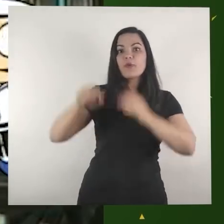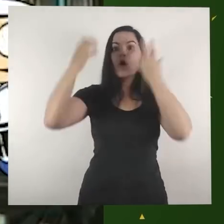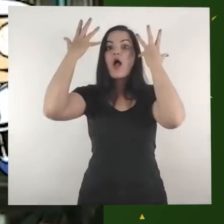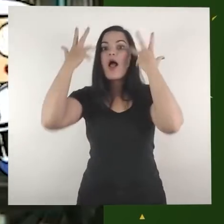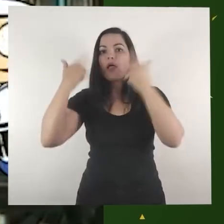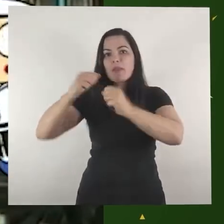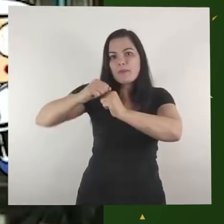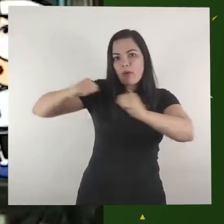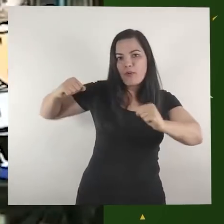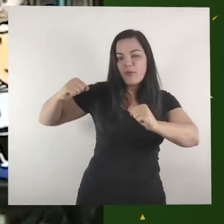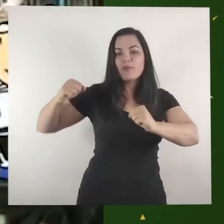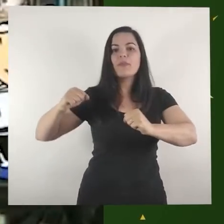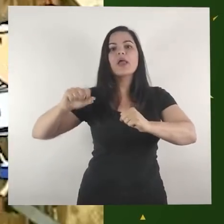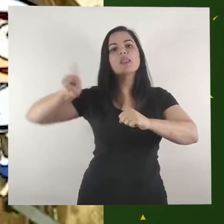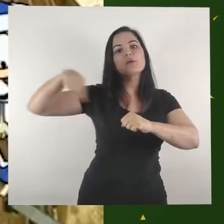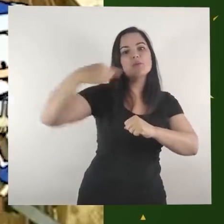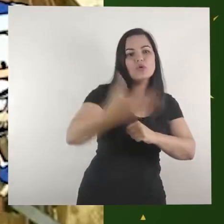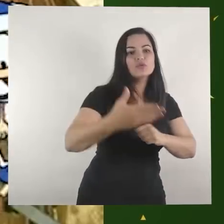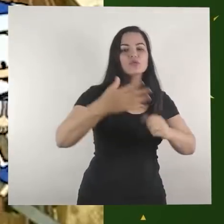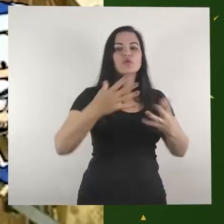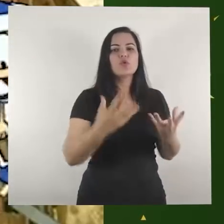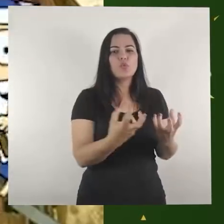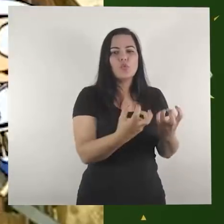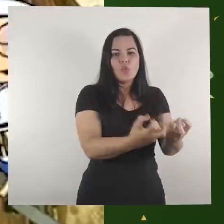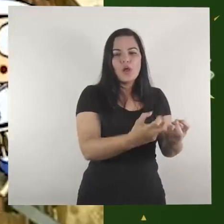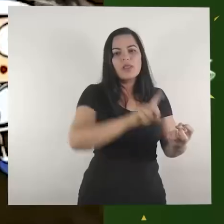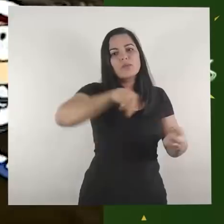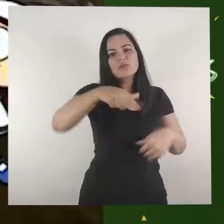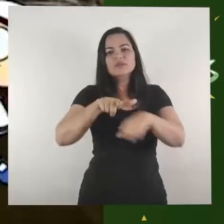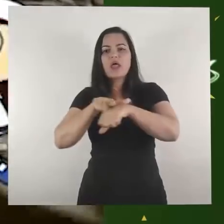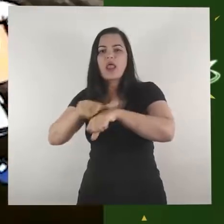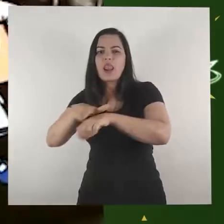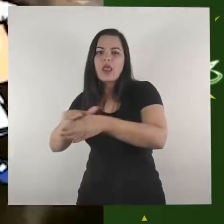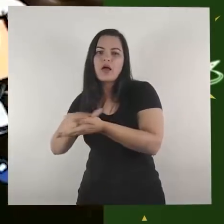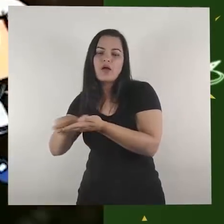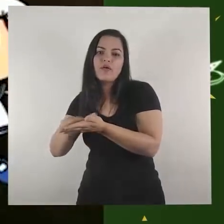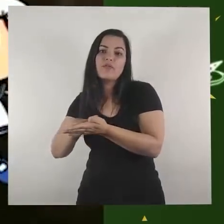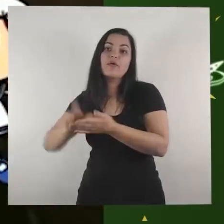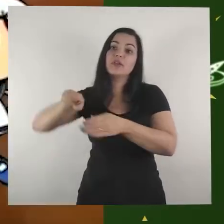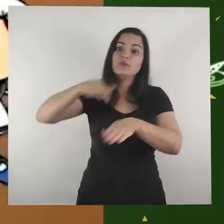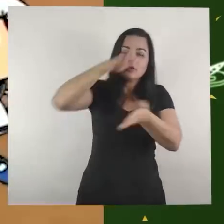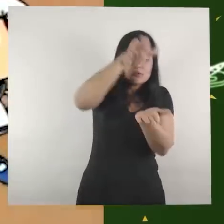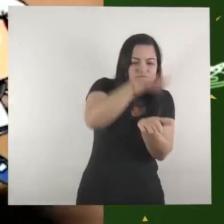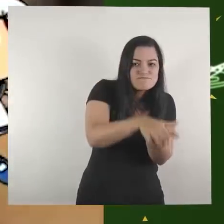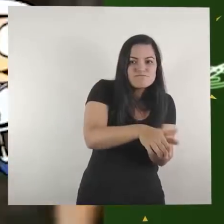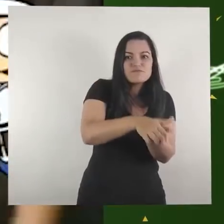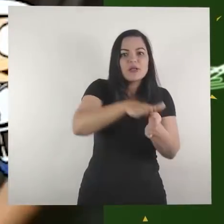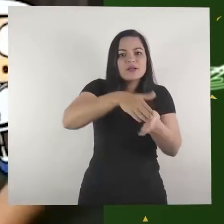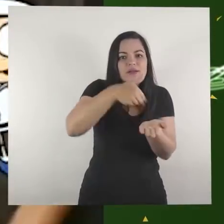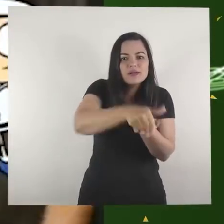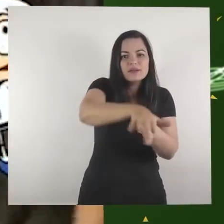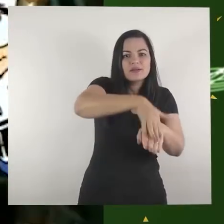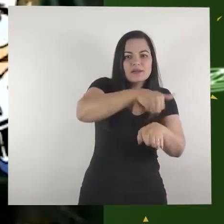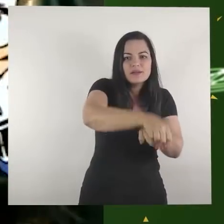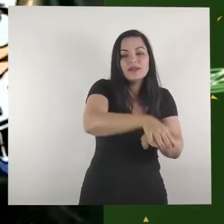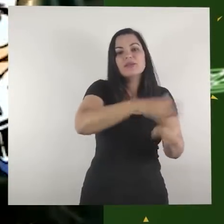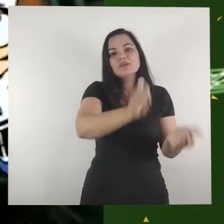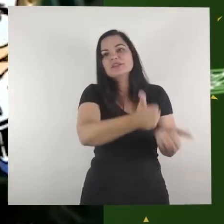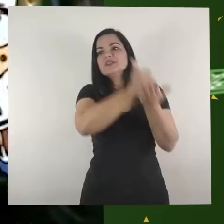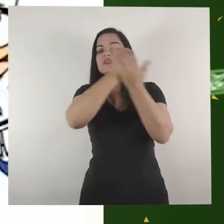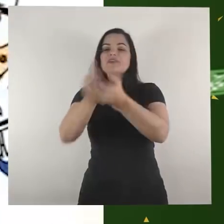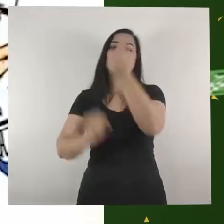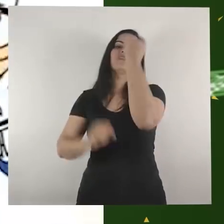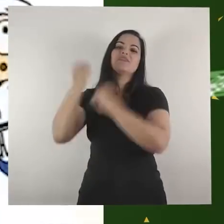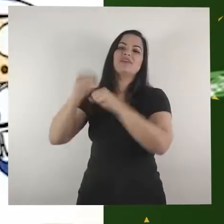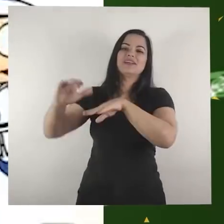animal, foi curtido no curtume, lavado no fulão, prensado e engraxado e depois levado até a